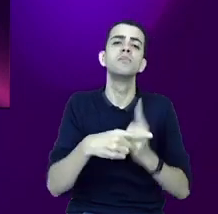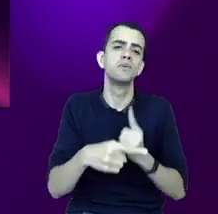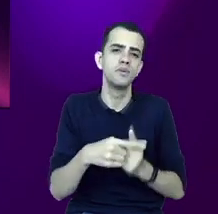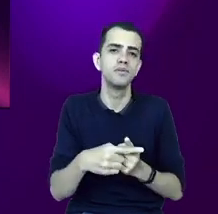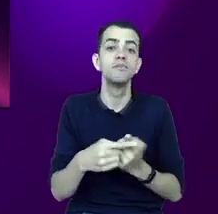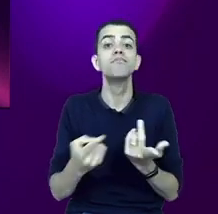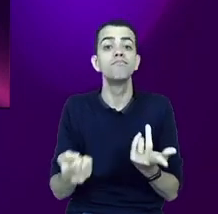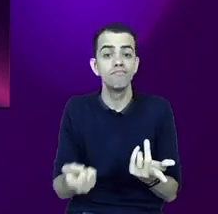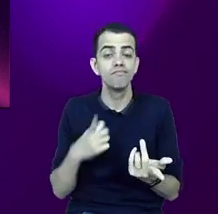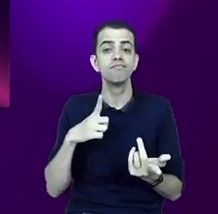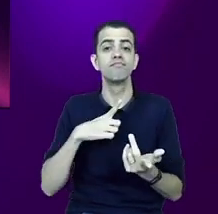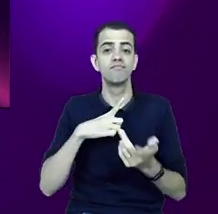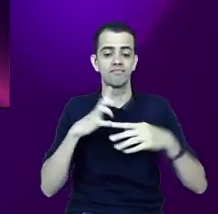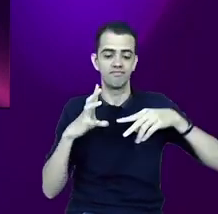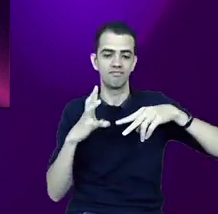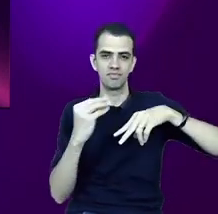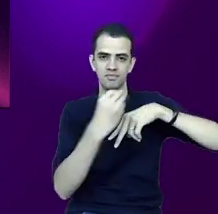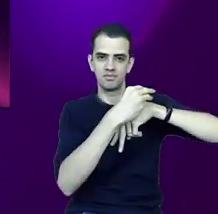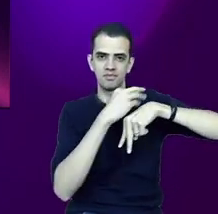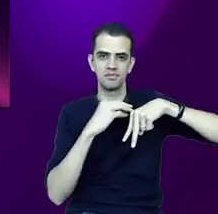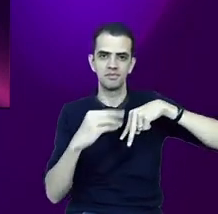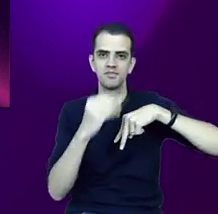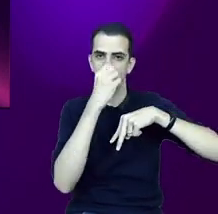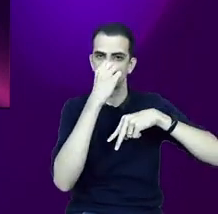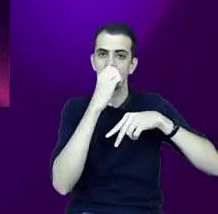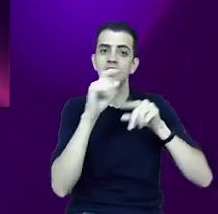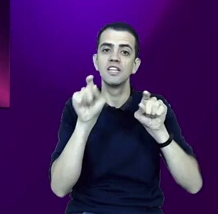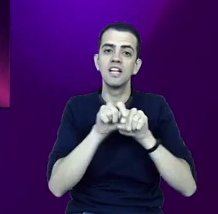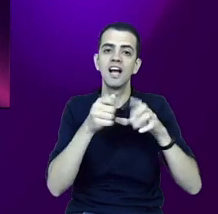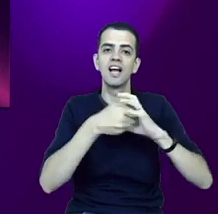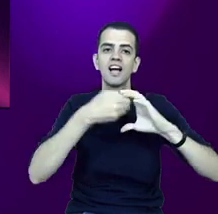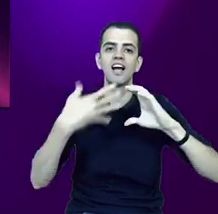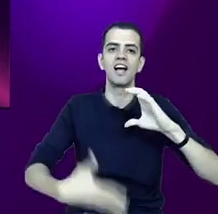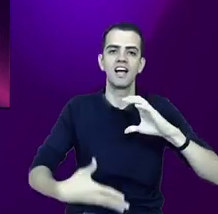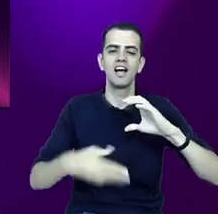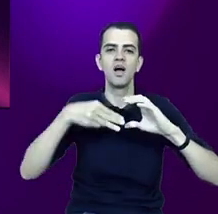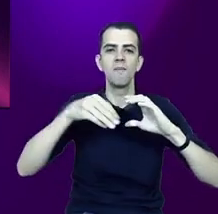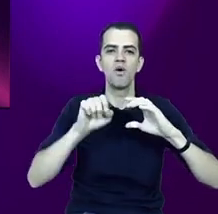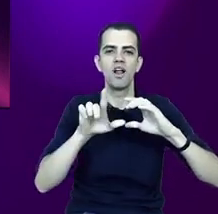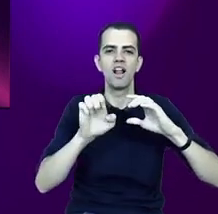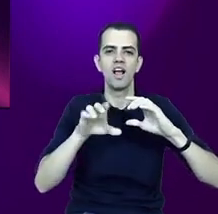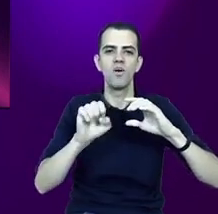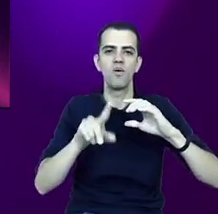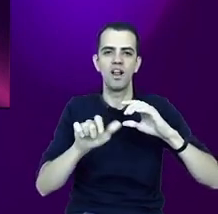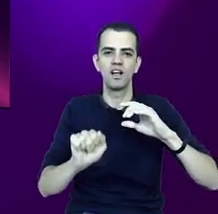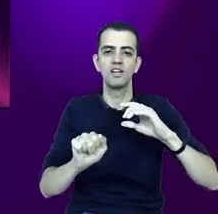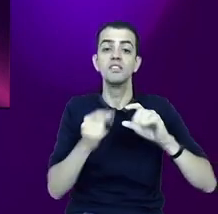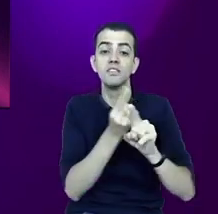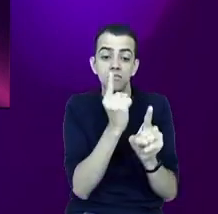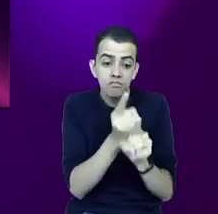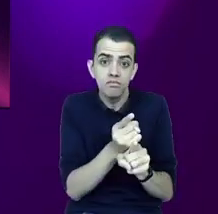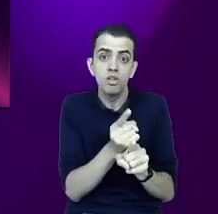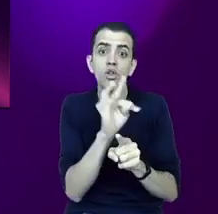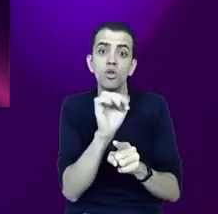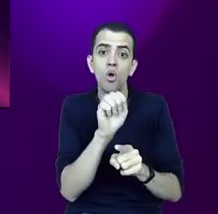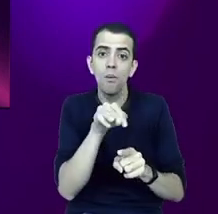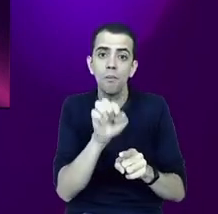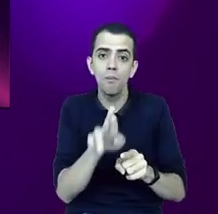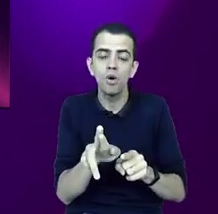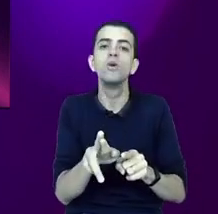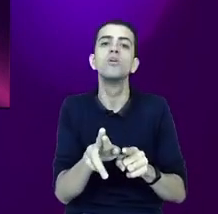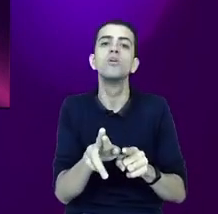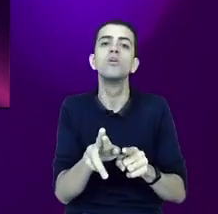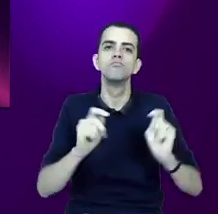muito tem se falado da capacidade de caracterização molecular dos tumores, né? Já que a gente viu a importância dela